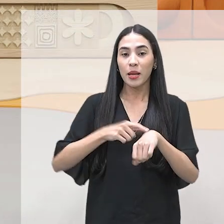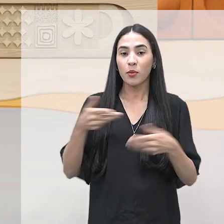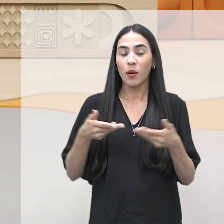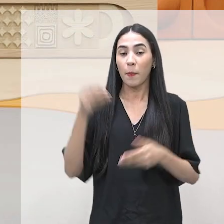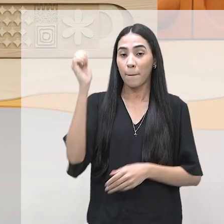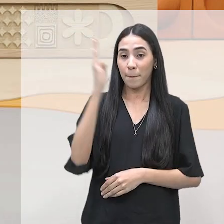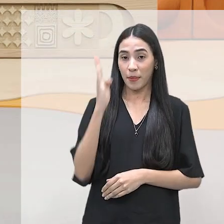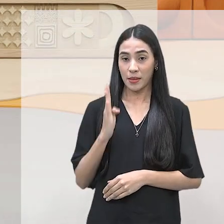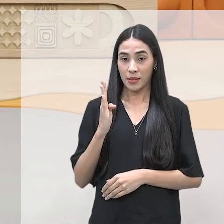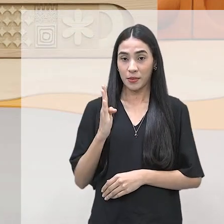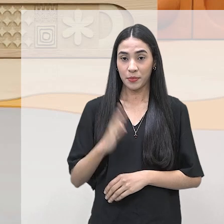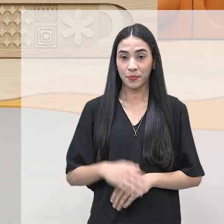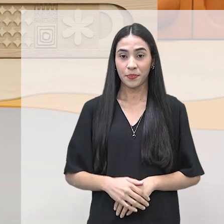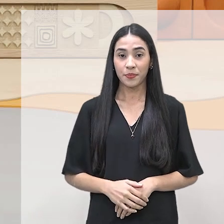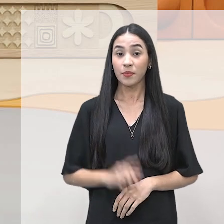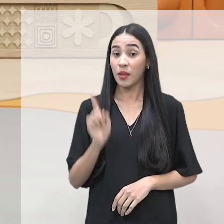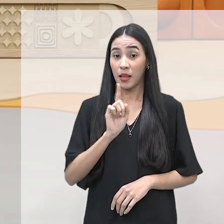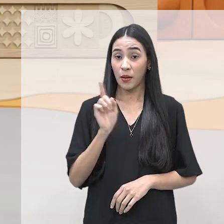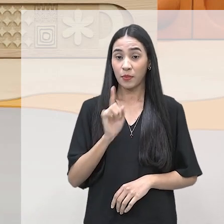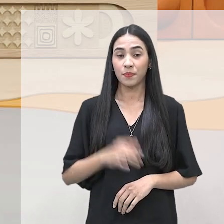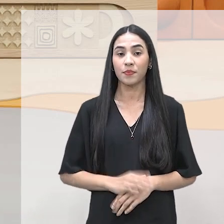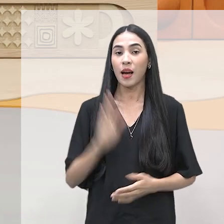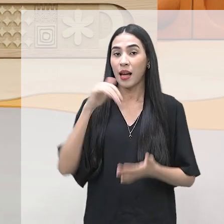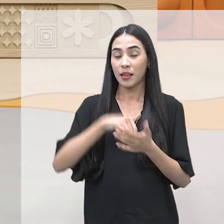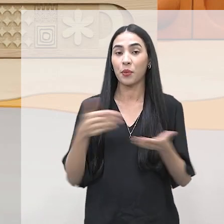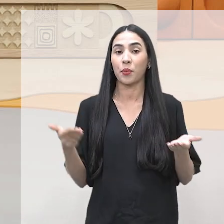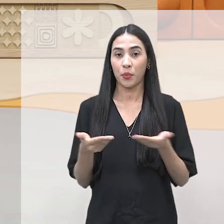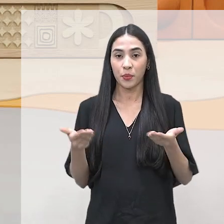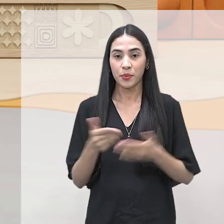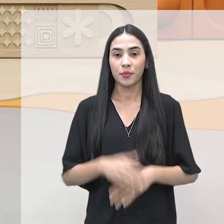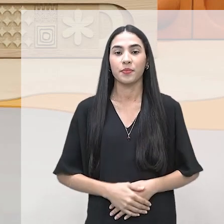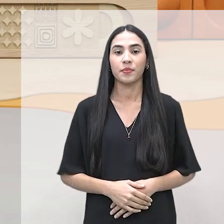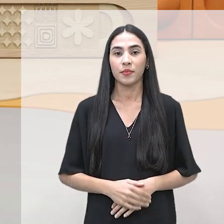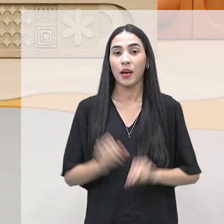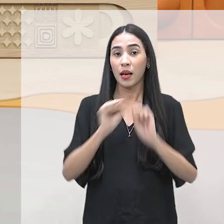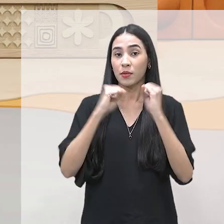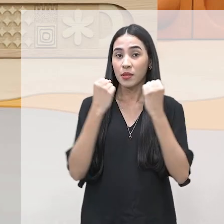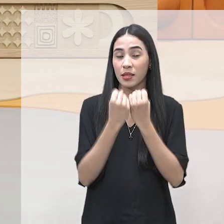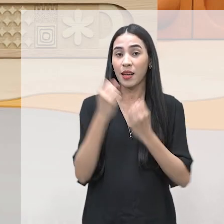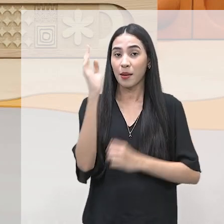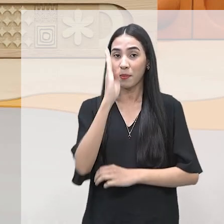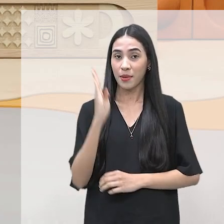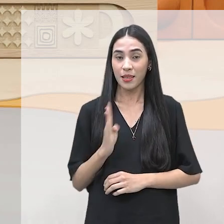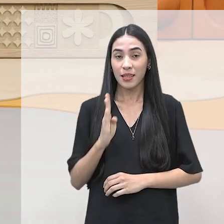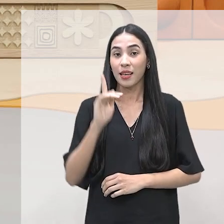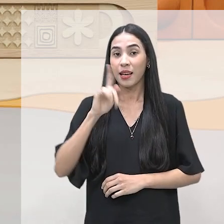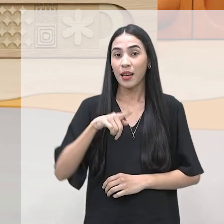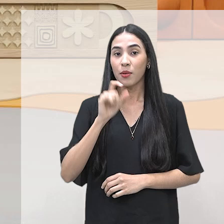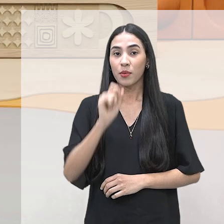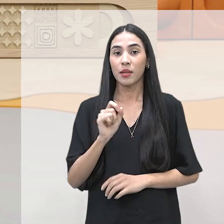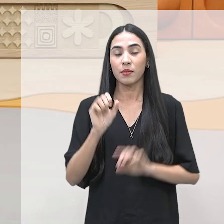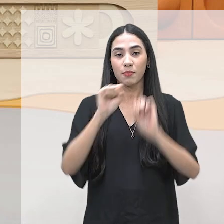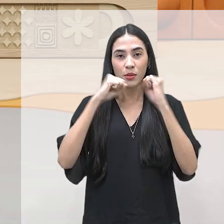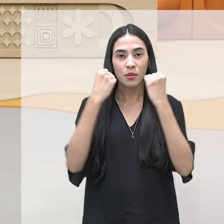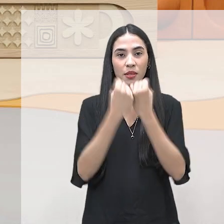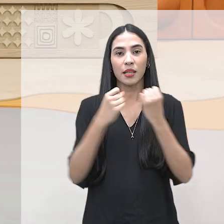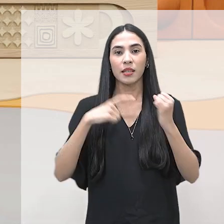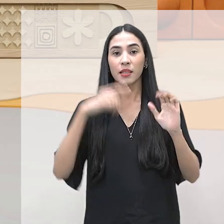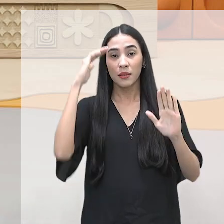Brasil, naquele momento não, né, gente? Até os dias de hoje, a sociedade brasileira ela é uma sociedade pautada